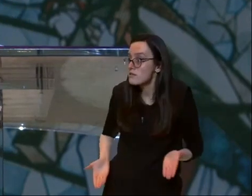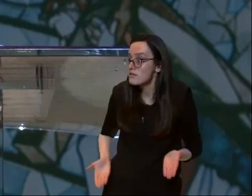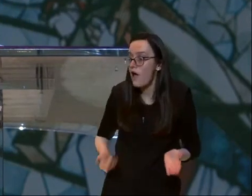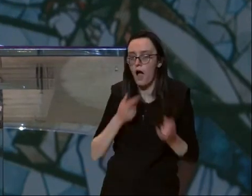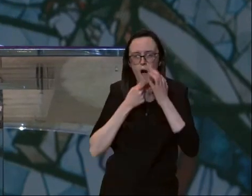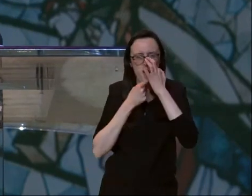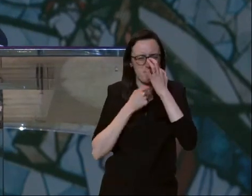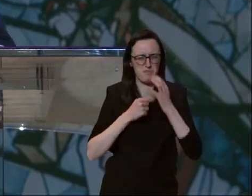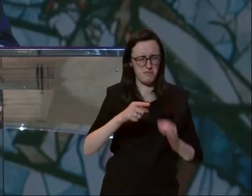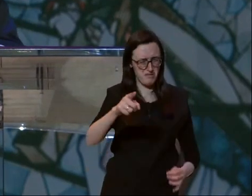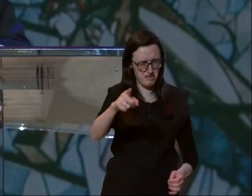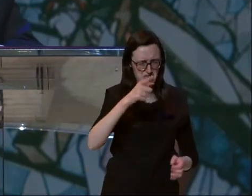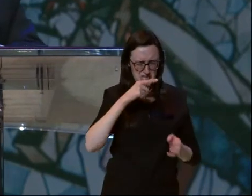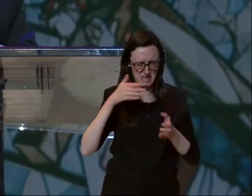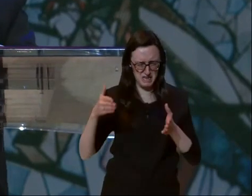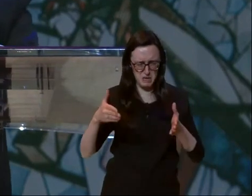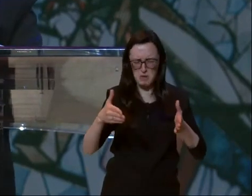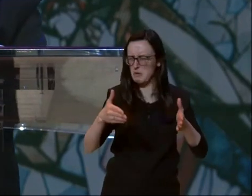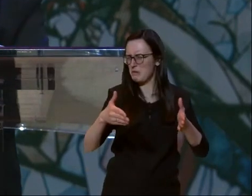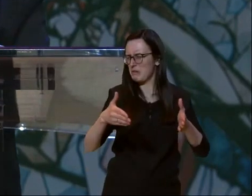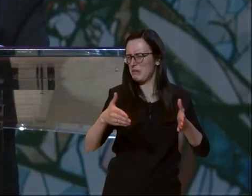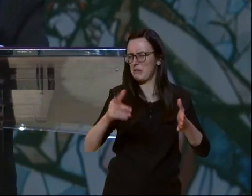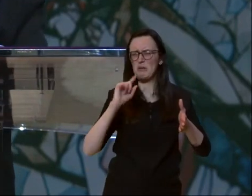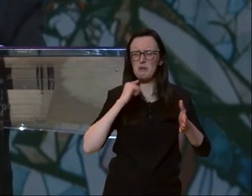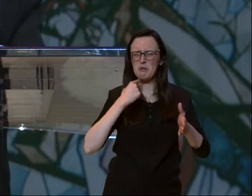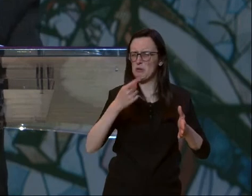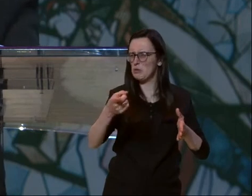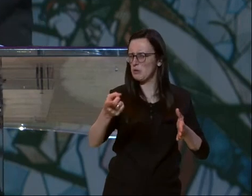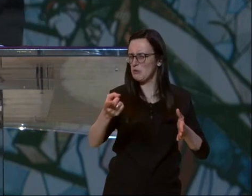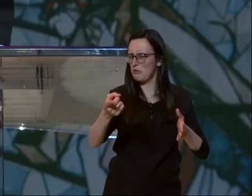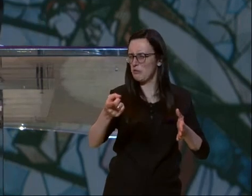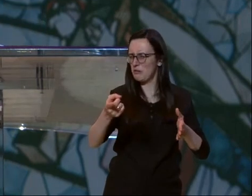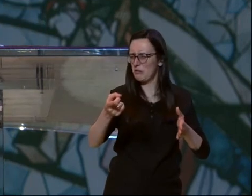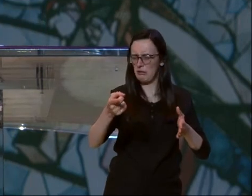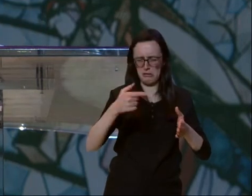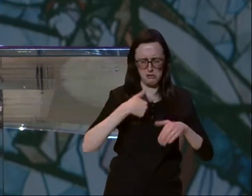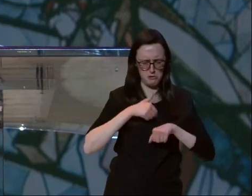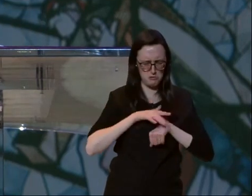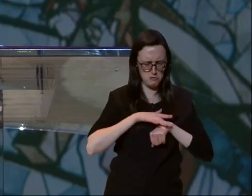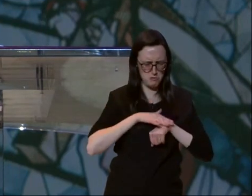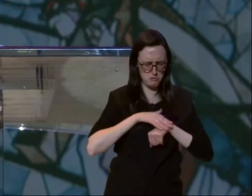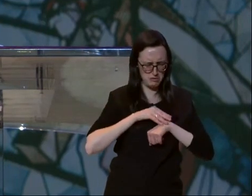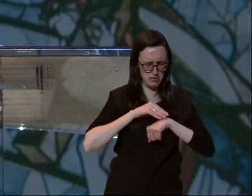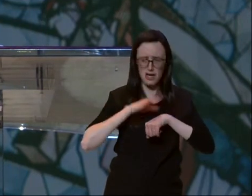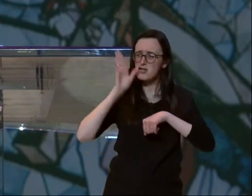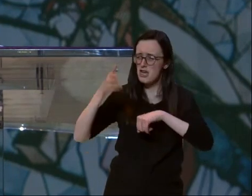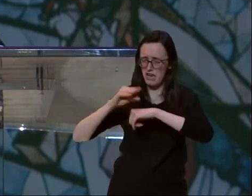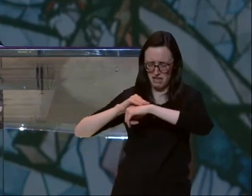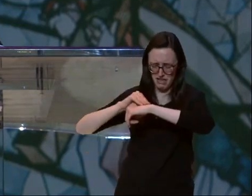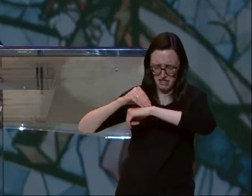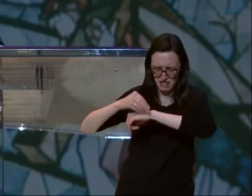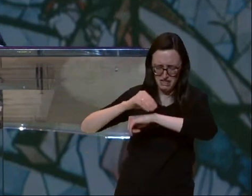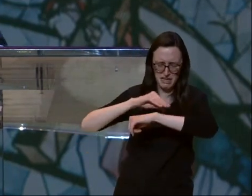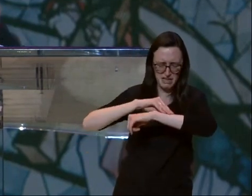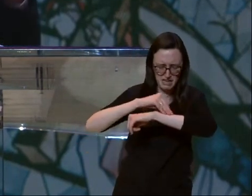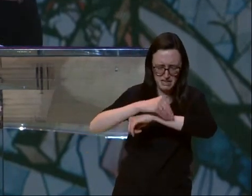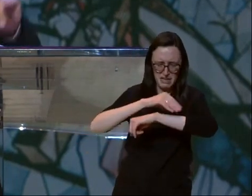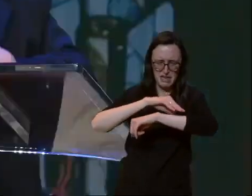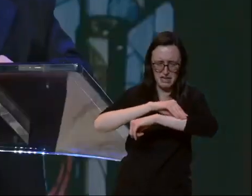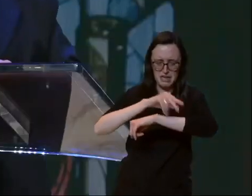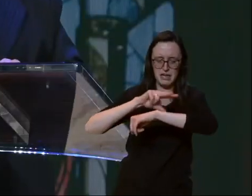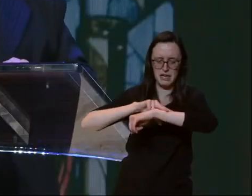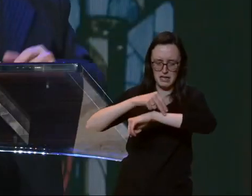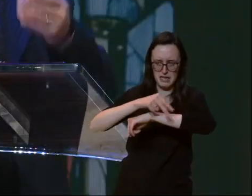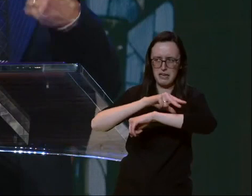era a lepra. E Naamã sentia, sabia.